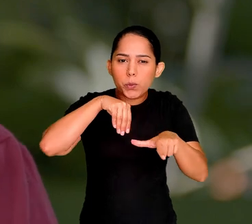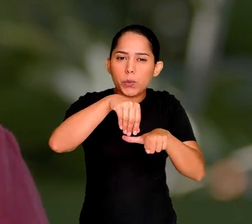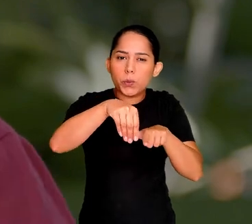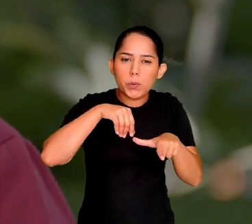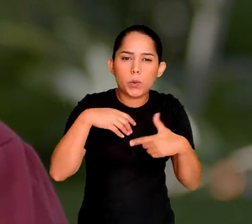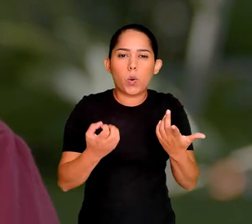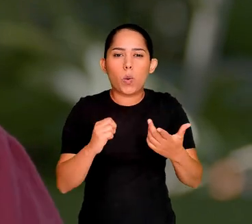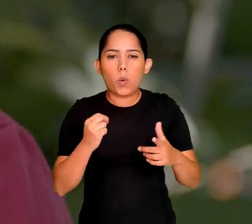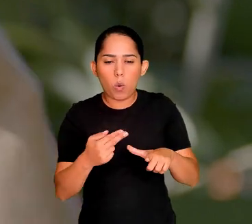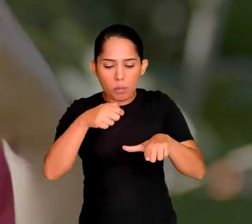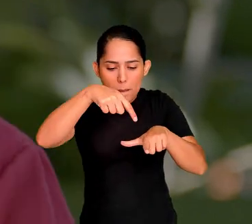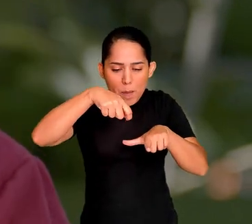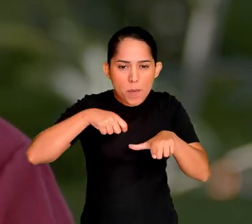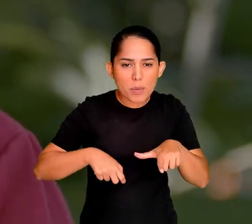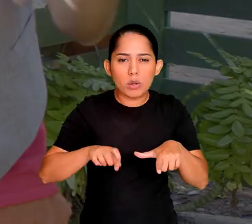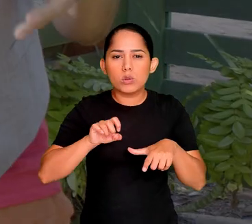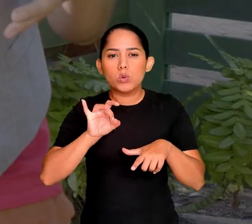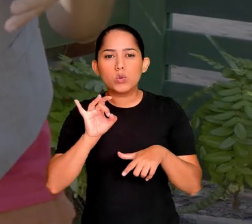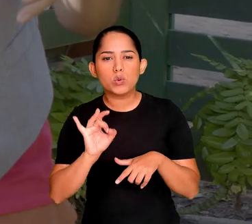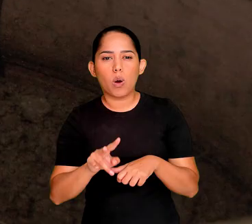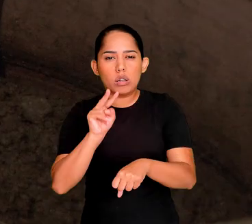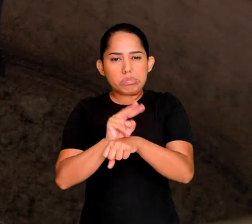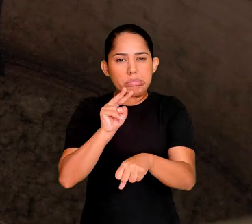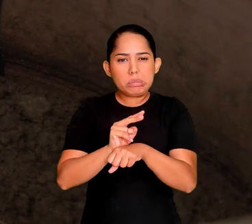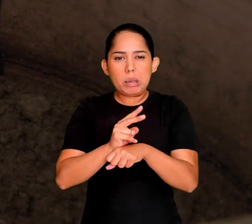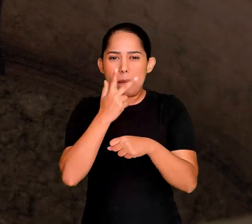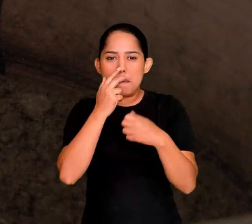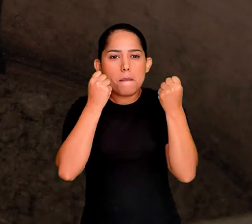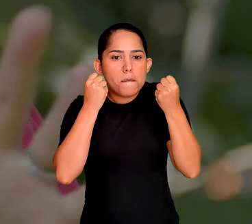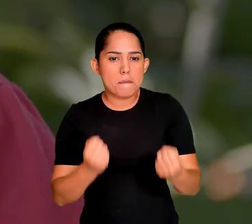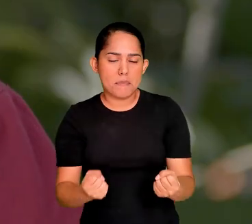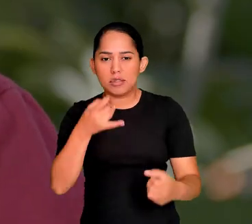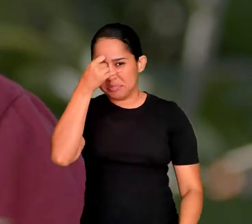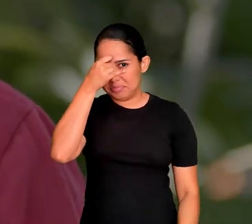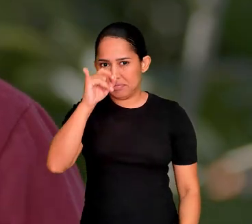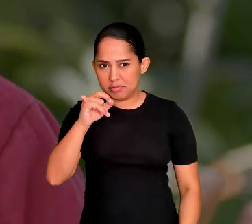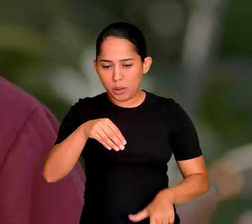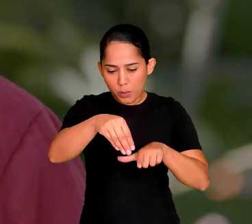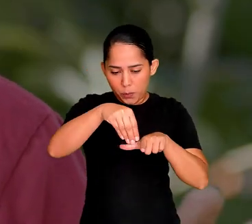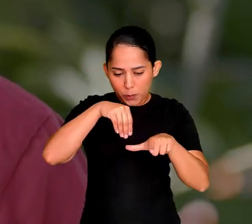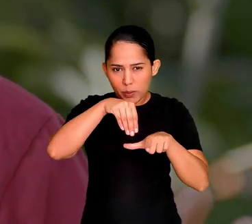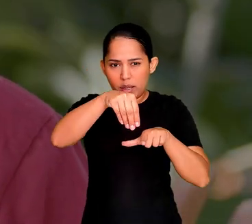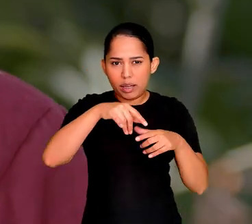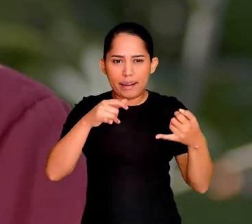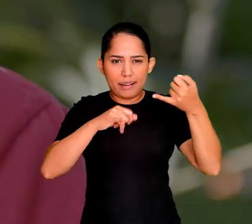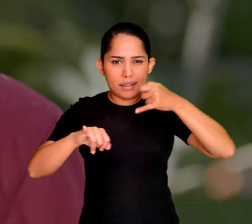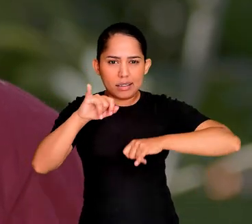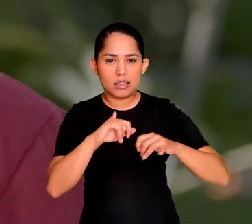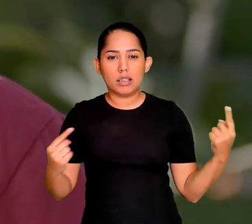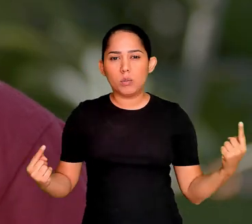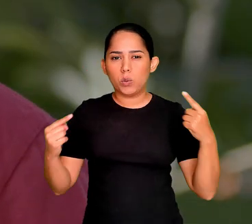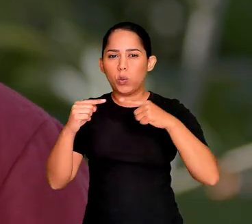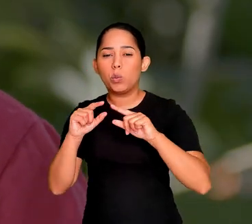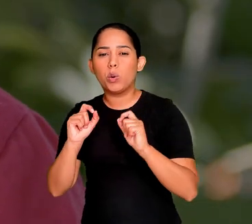uma adubação, uma fertilização com produtos pesados. Todo o adubo químico que a gente conhece vem